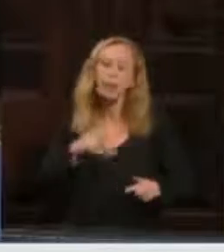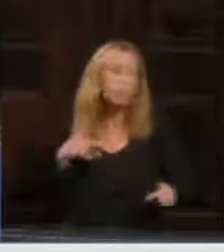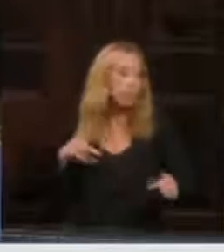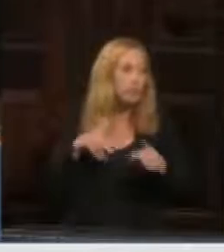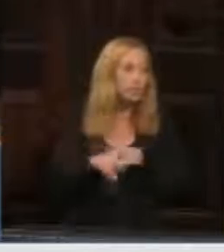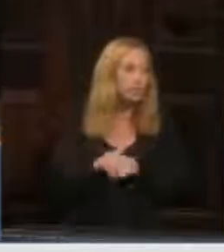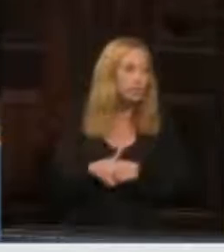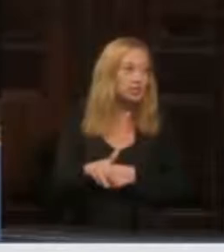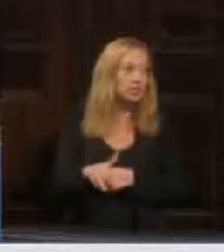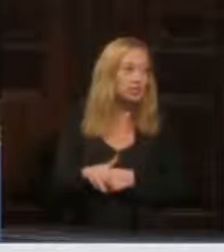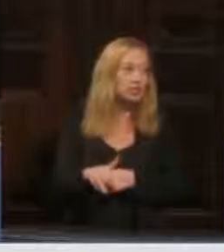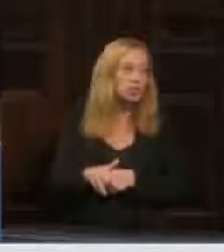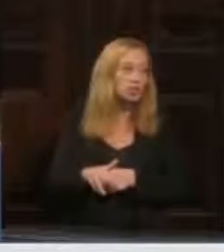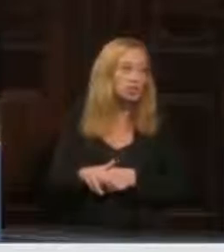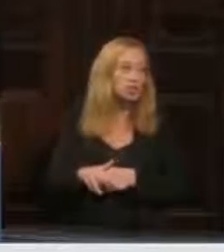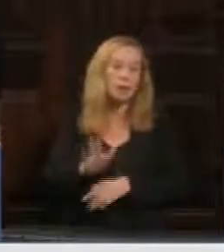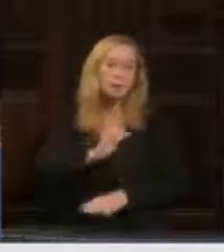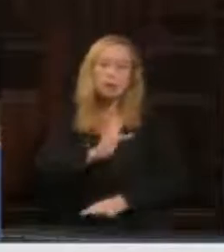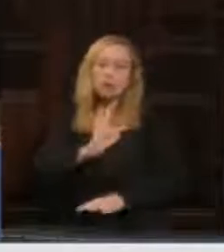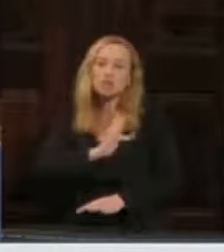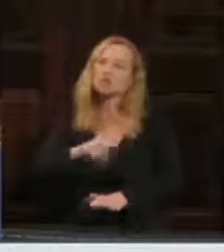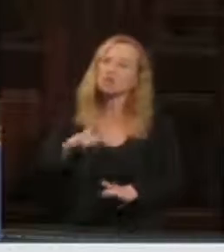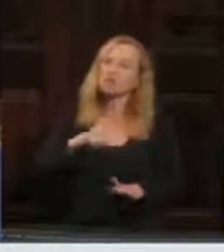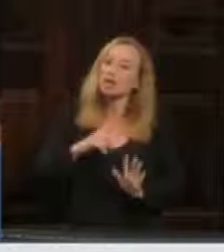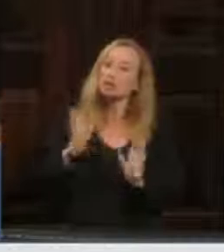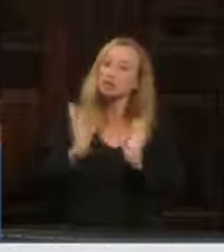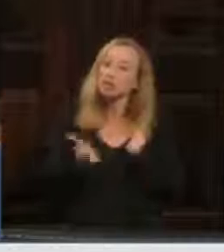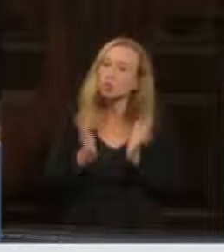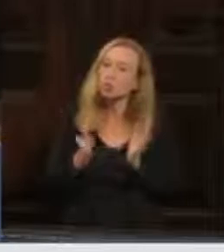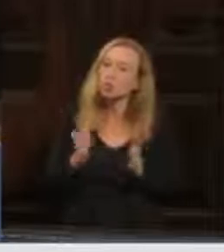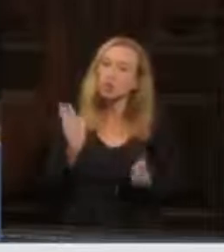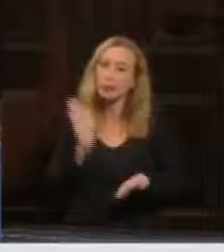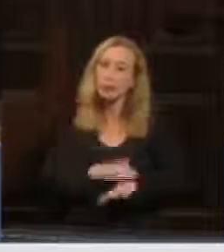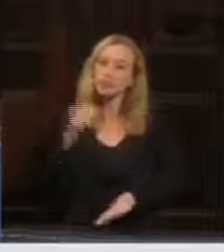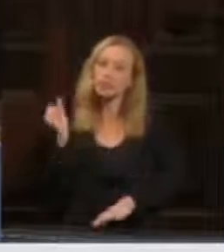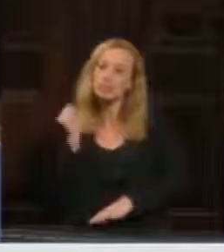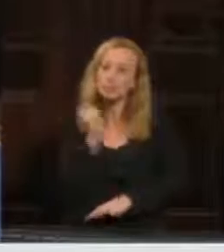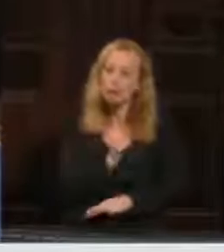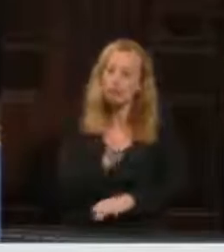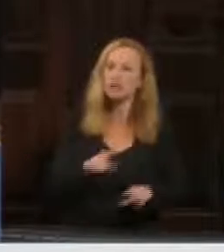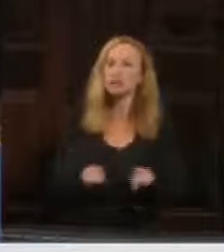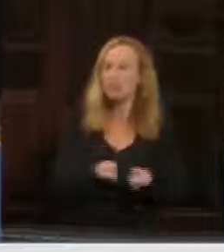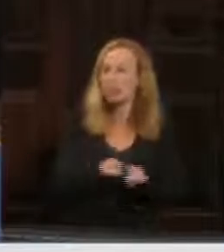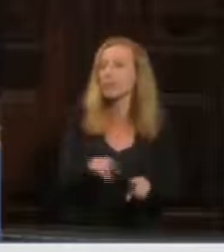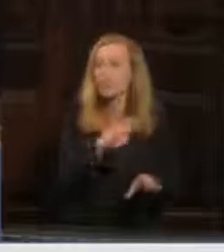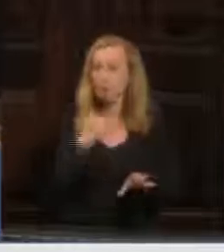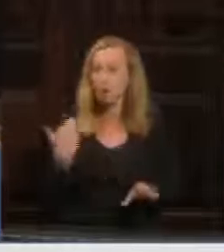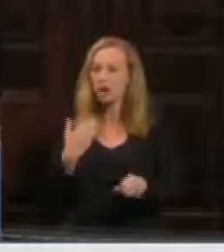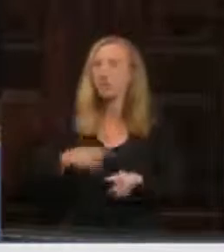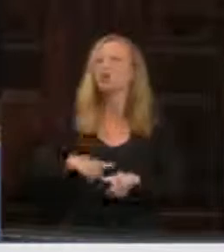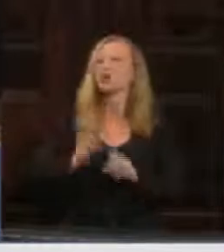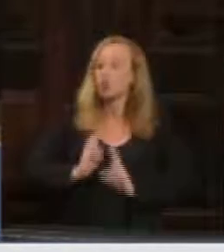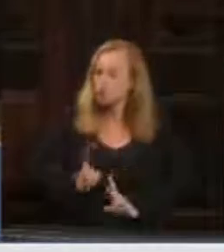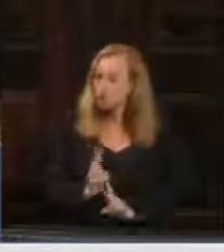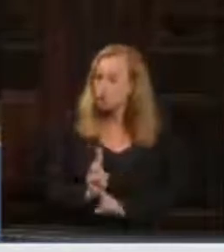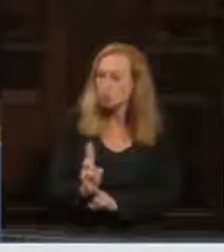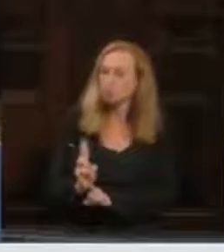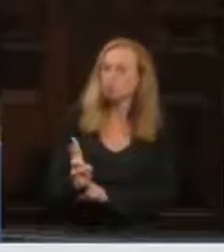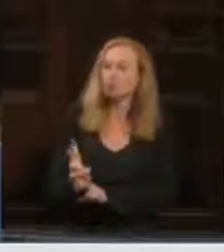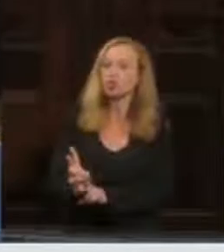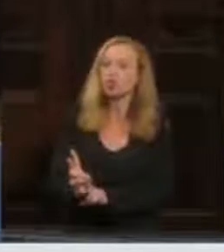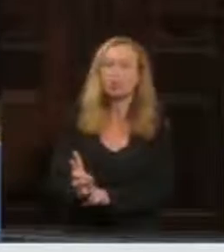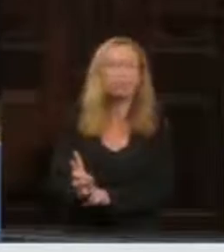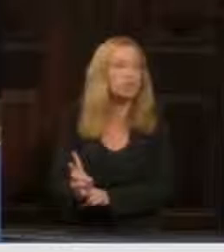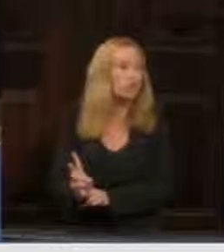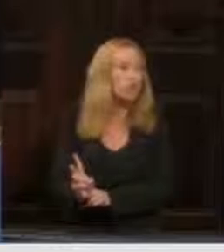que essa polícia que nós temos, que é a que mais mata, mas que também é a que mais morre, continue aí